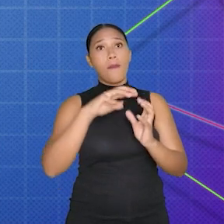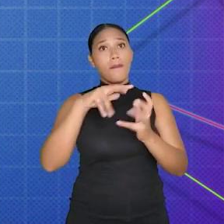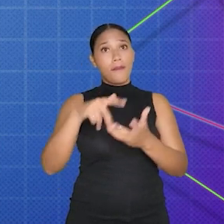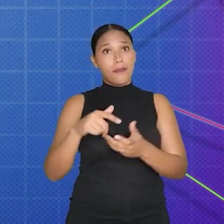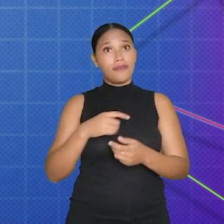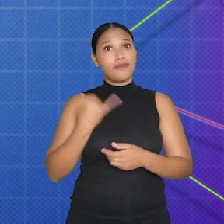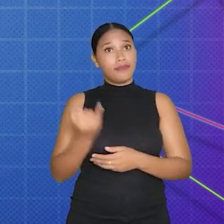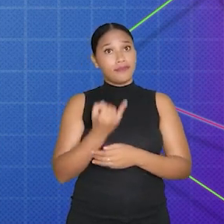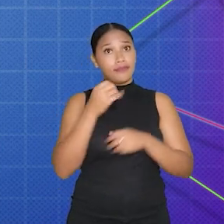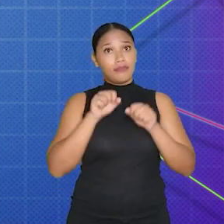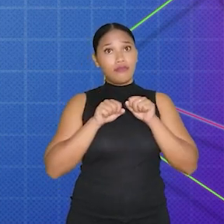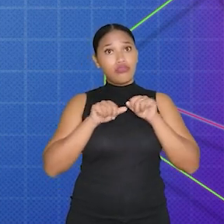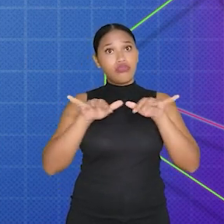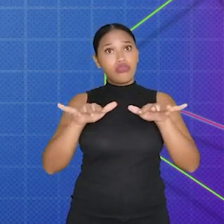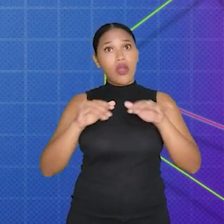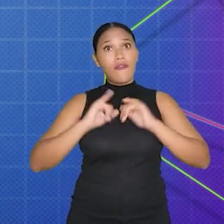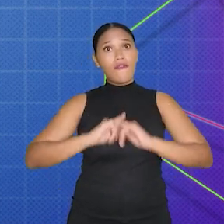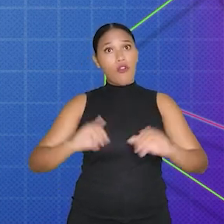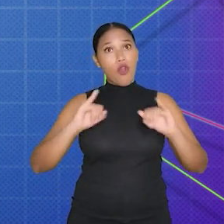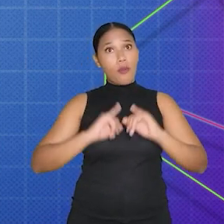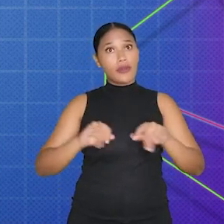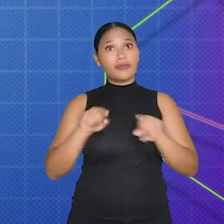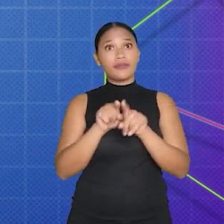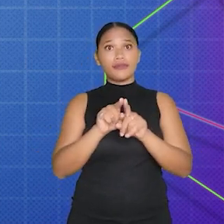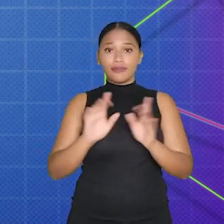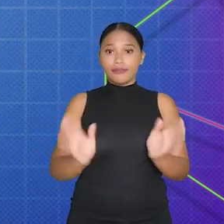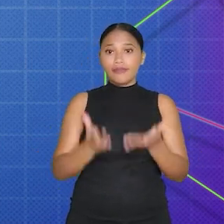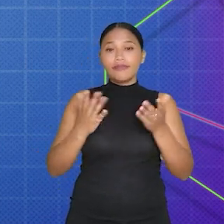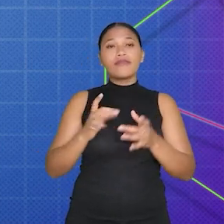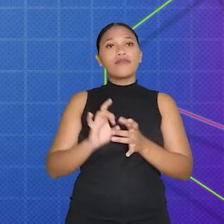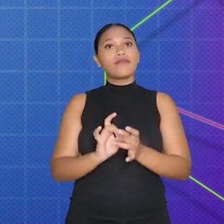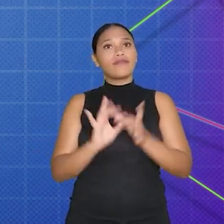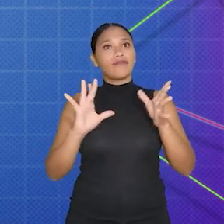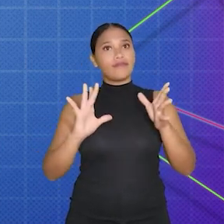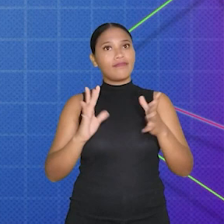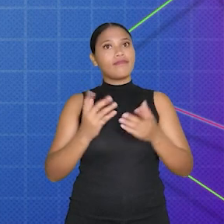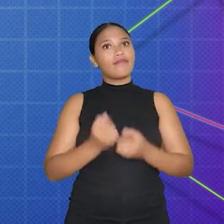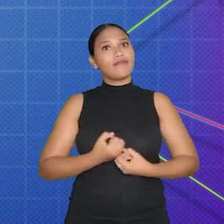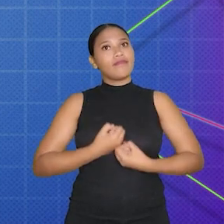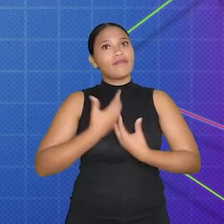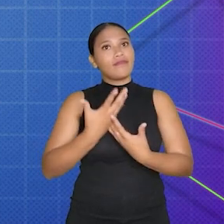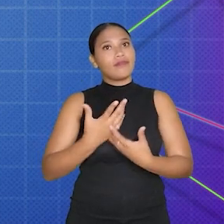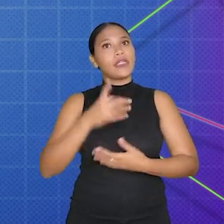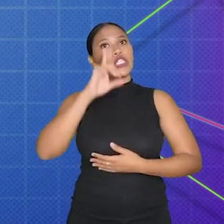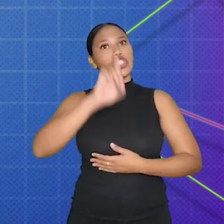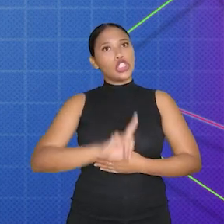globais. Ela também tem sido fundamental na disseminação de informações, na promoção da liberdade de